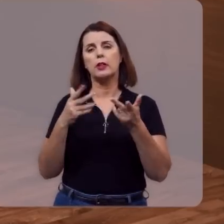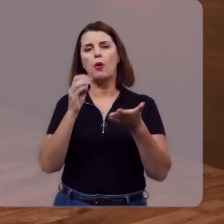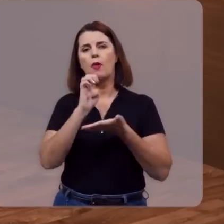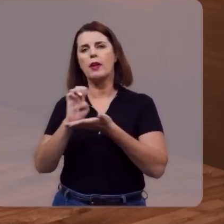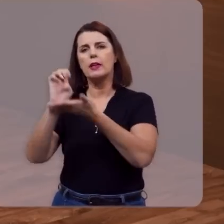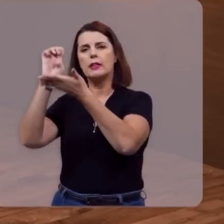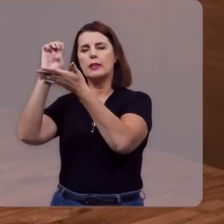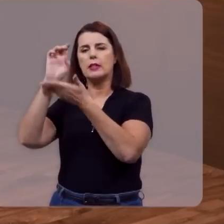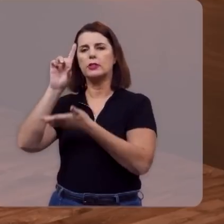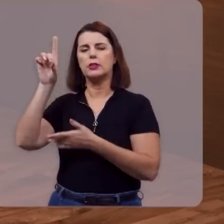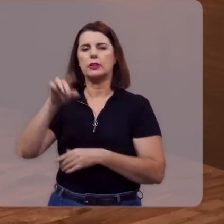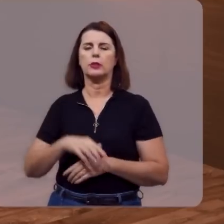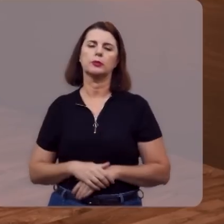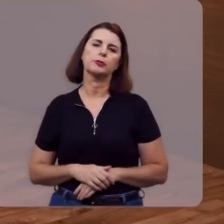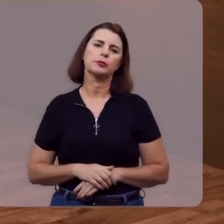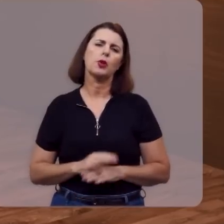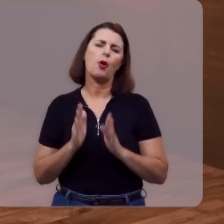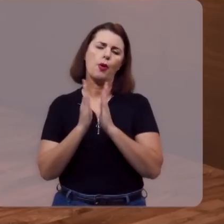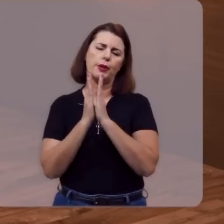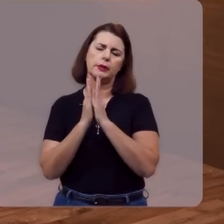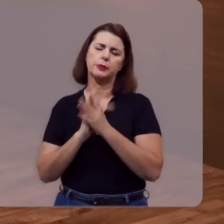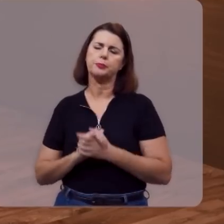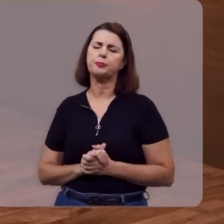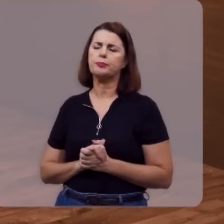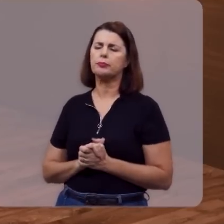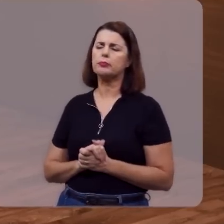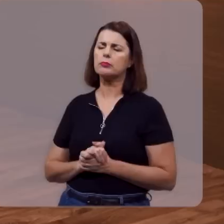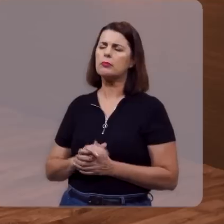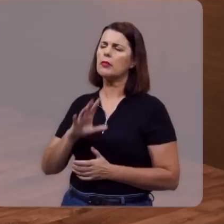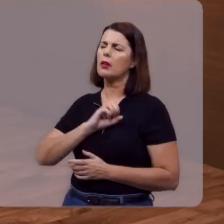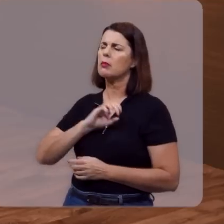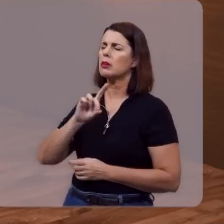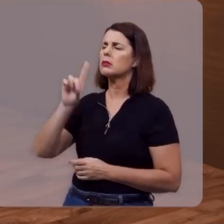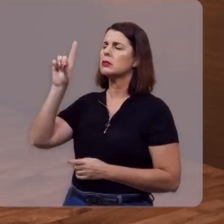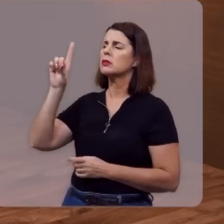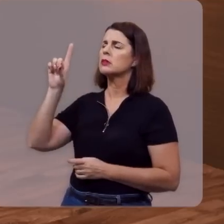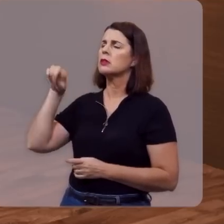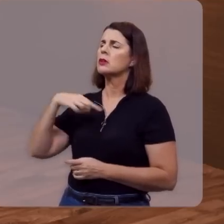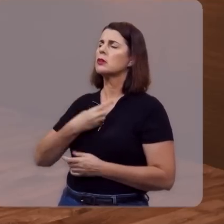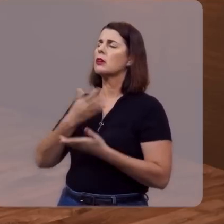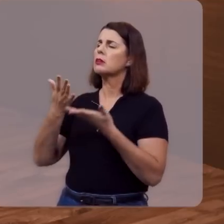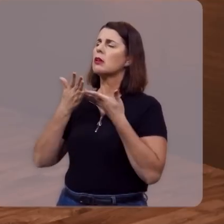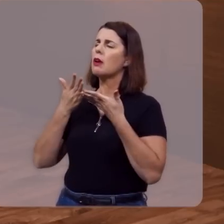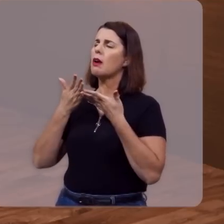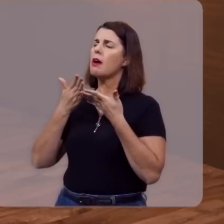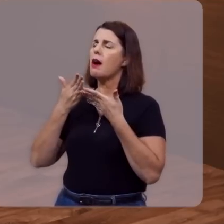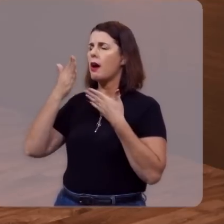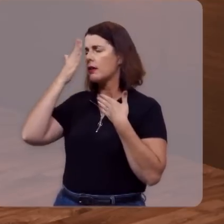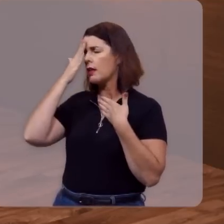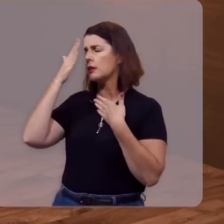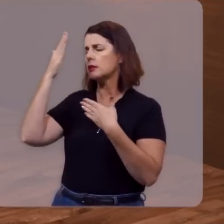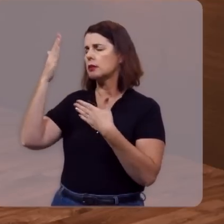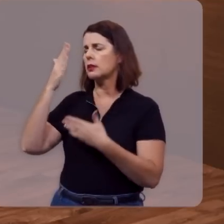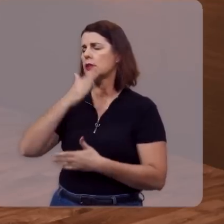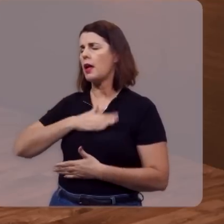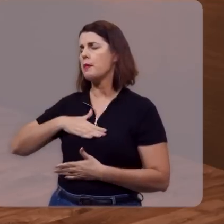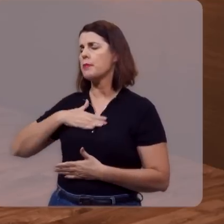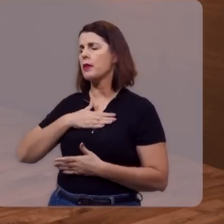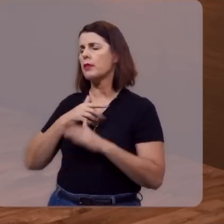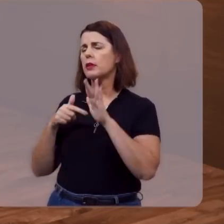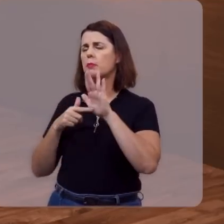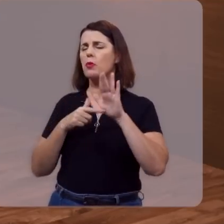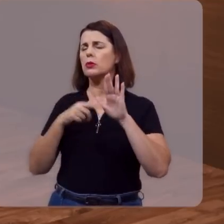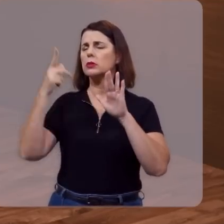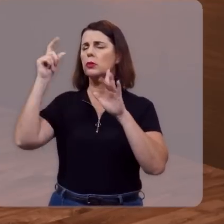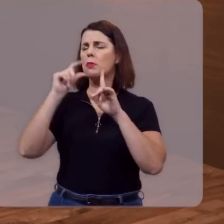de Deus no nosso tempo. Ore comigo. Querido Deus, eu quero te agradecer o privilégio de